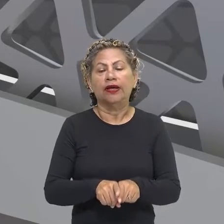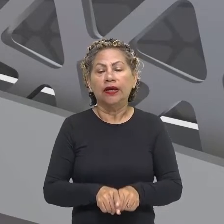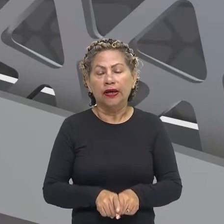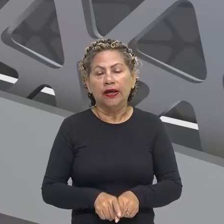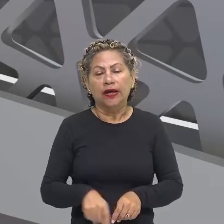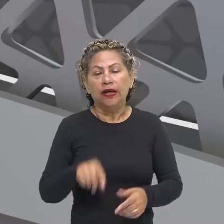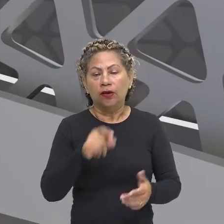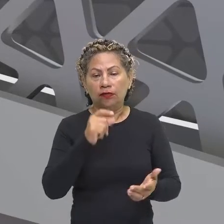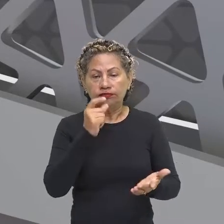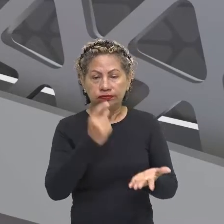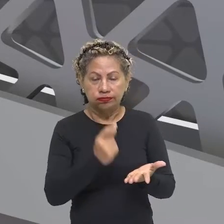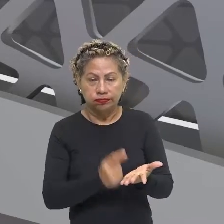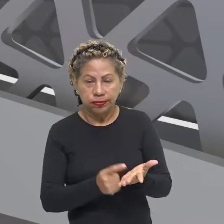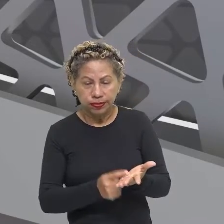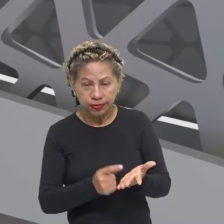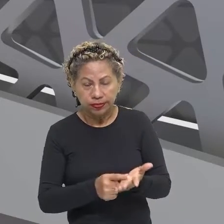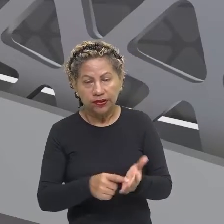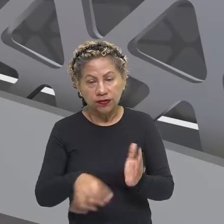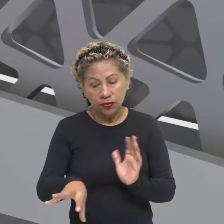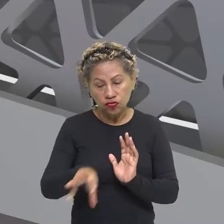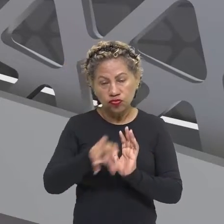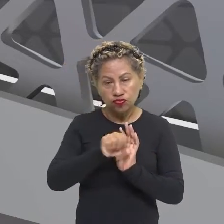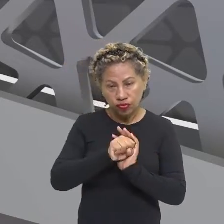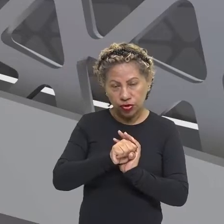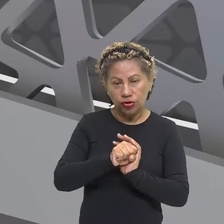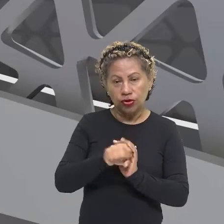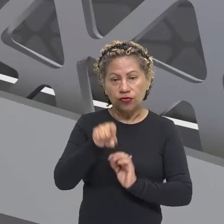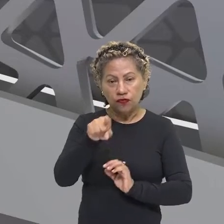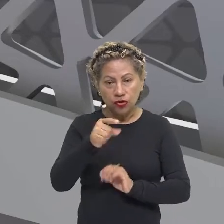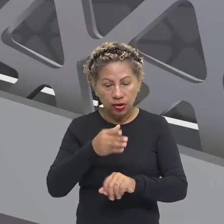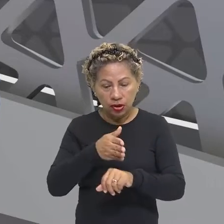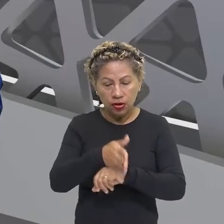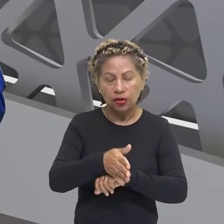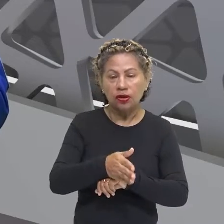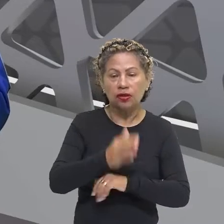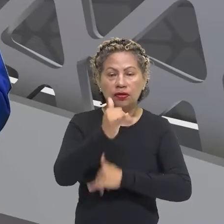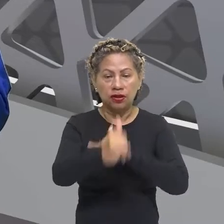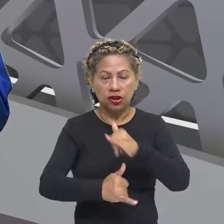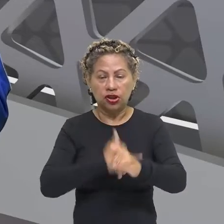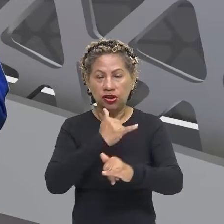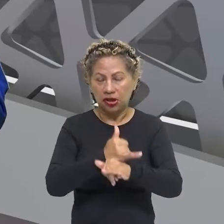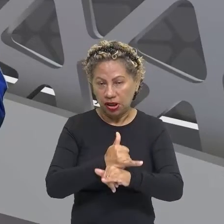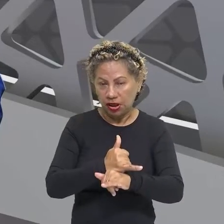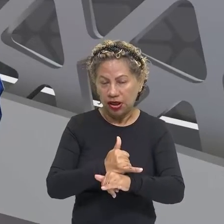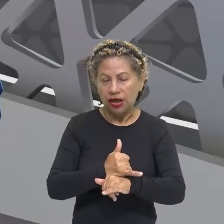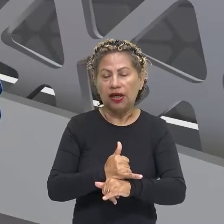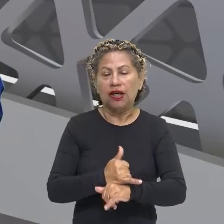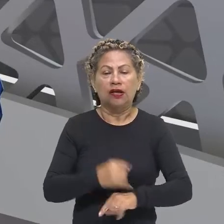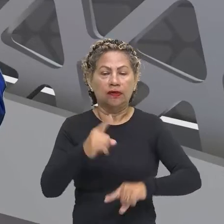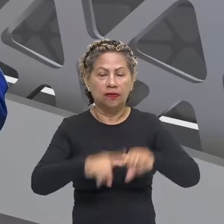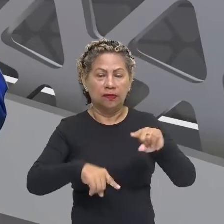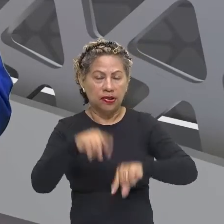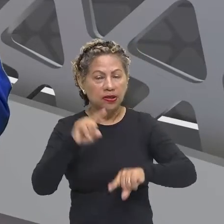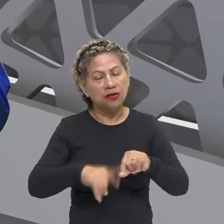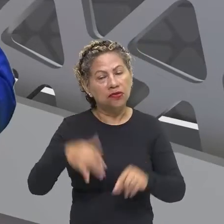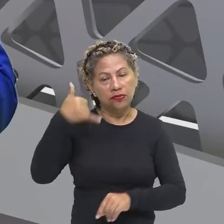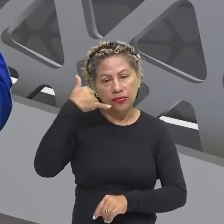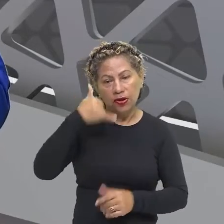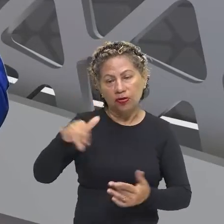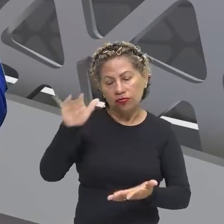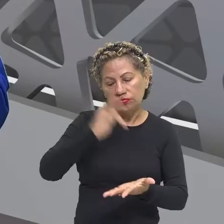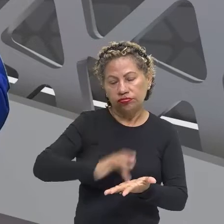desses pacotes. Eles sempre vão estar fazendo melhorias desses sistemas operacionais e fica